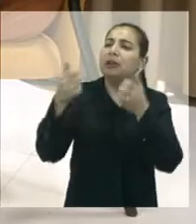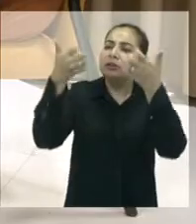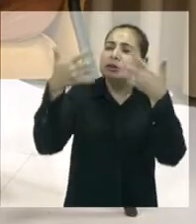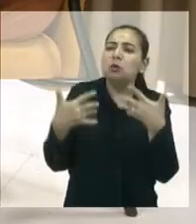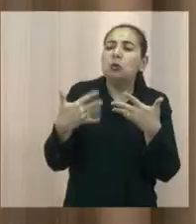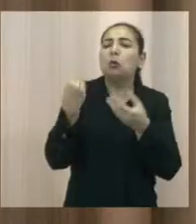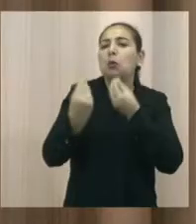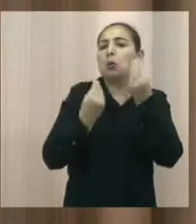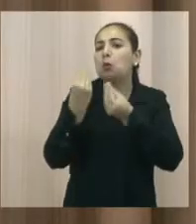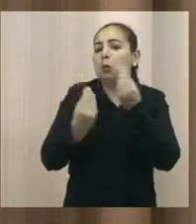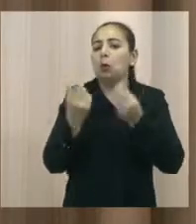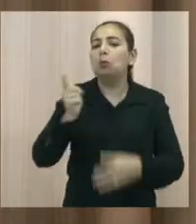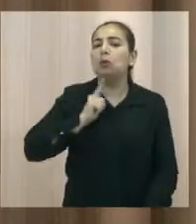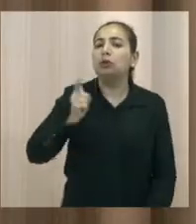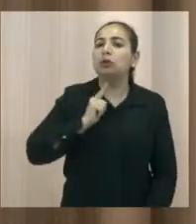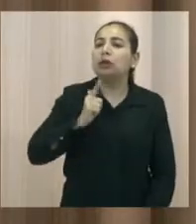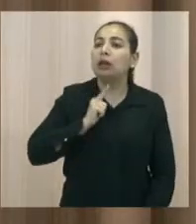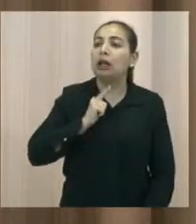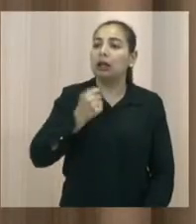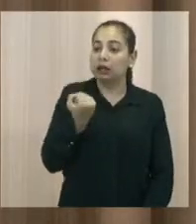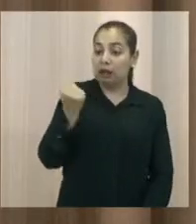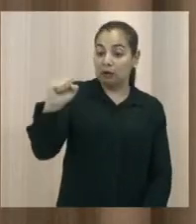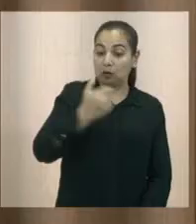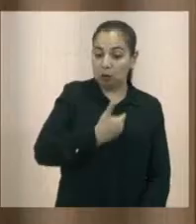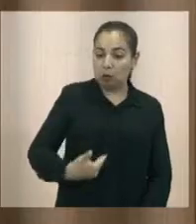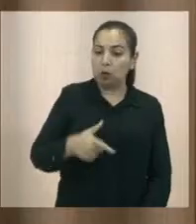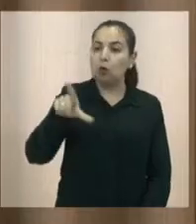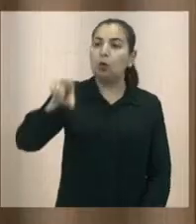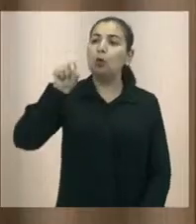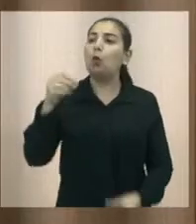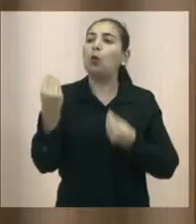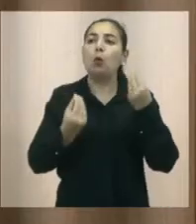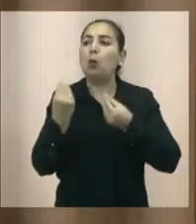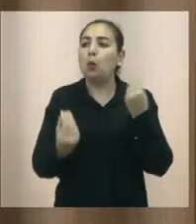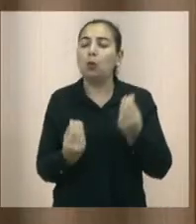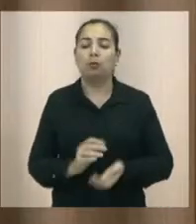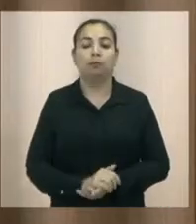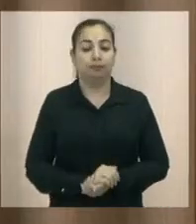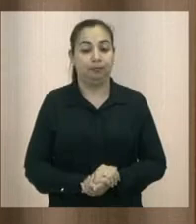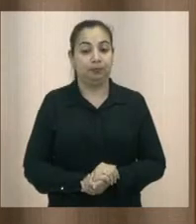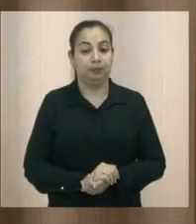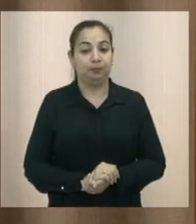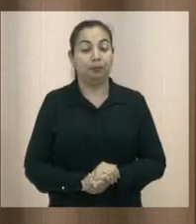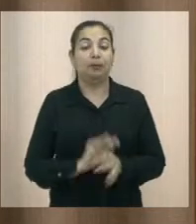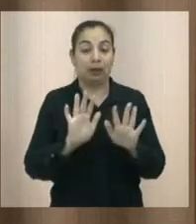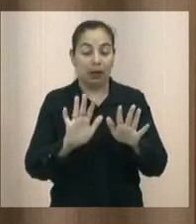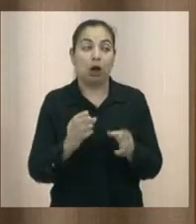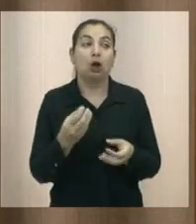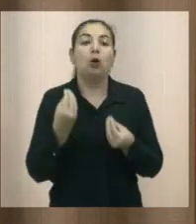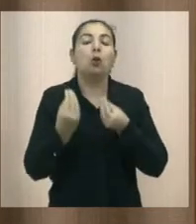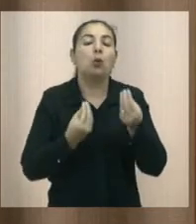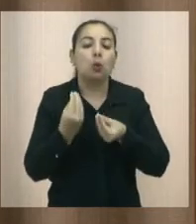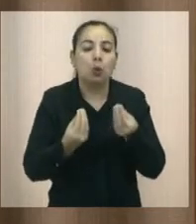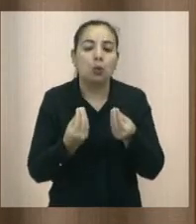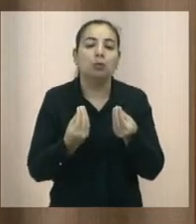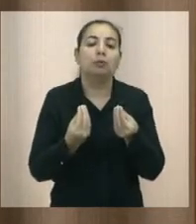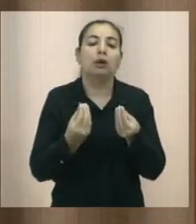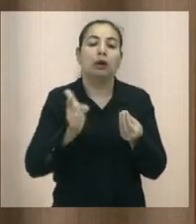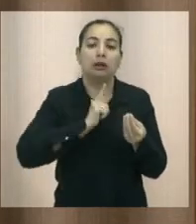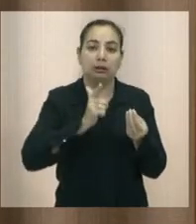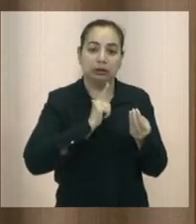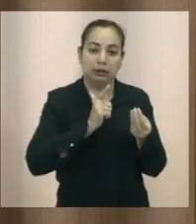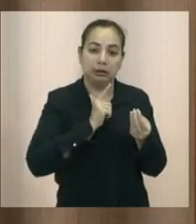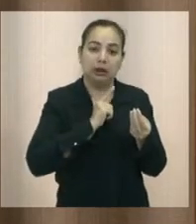como é esse processo de escolha do Defensor-Geral do Estado. Bom, ele começa com a formação da